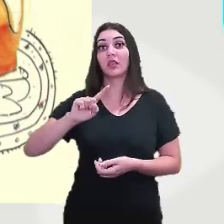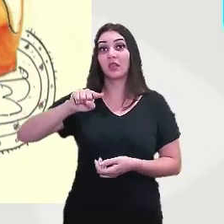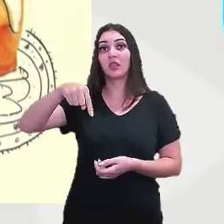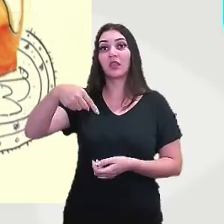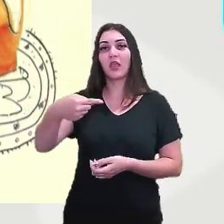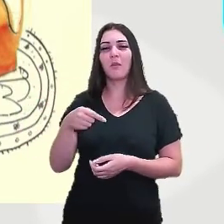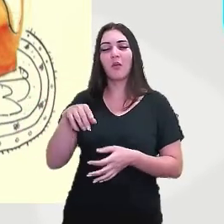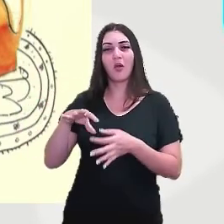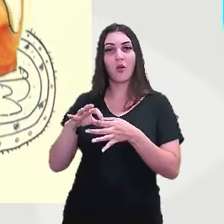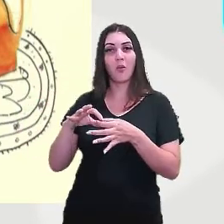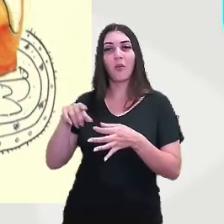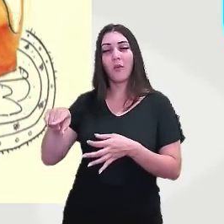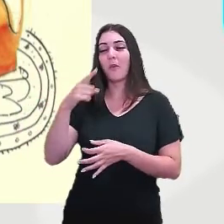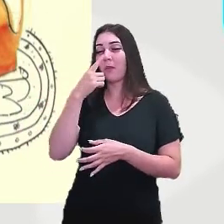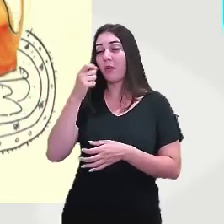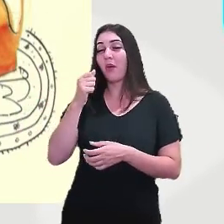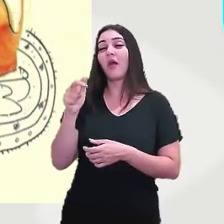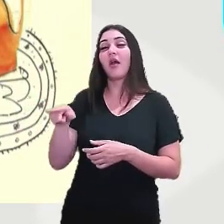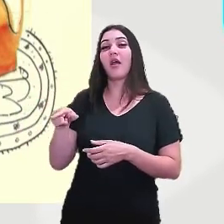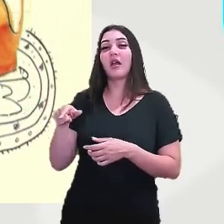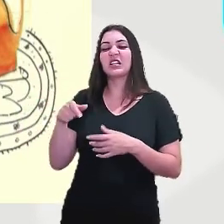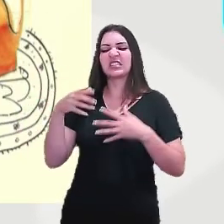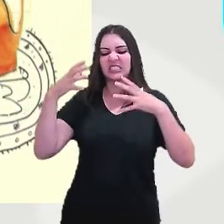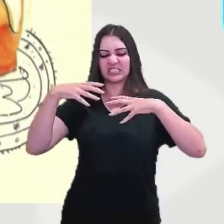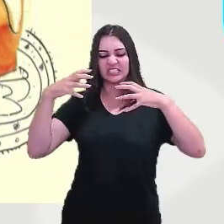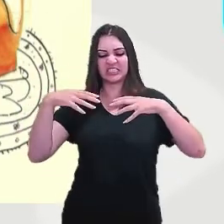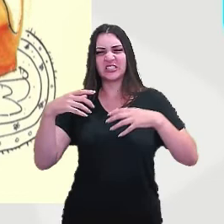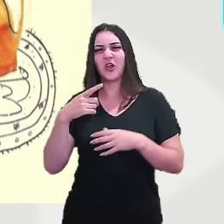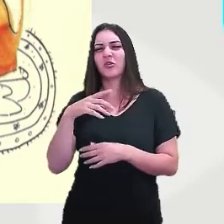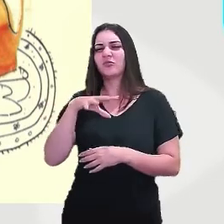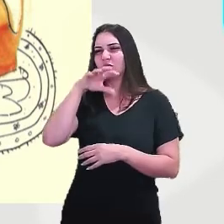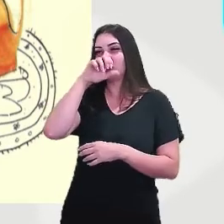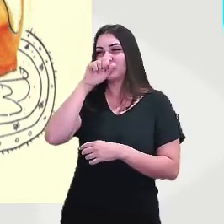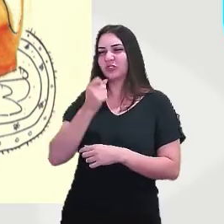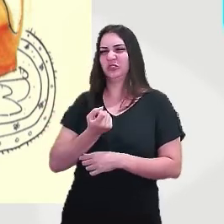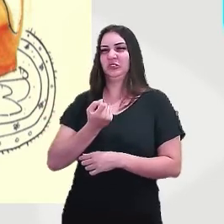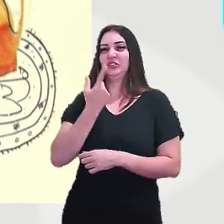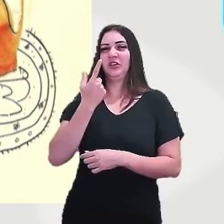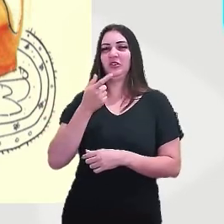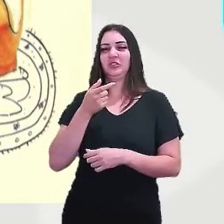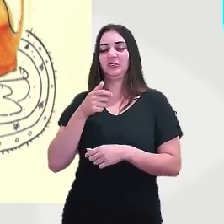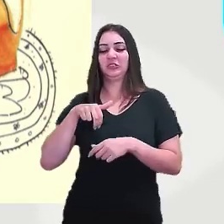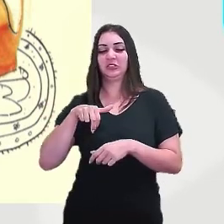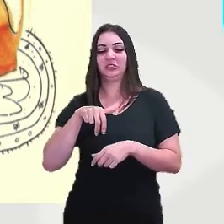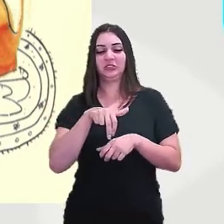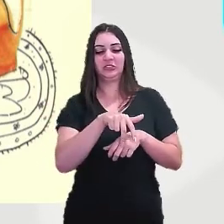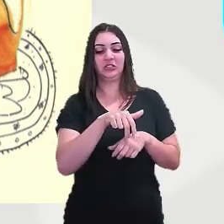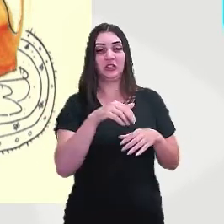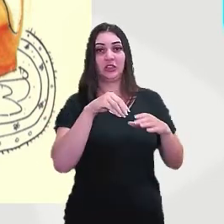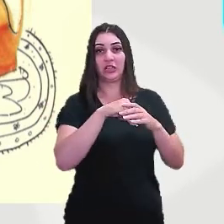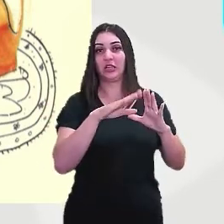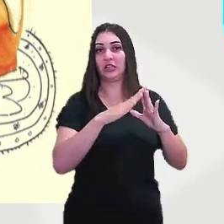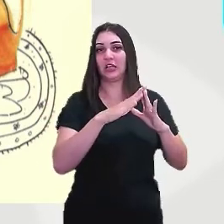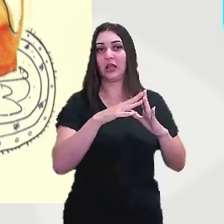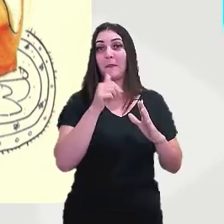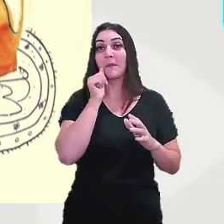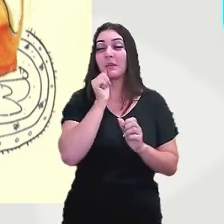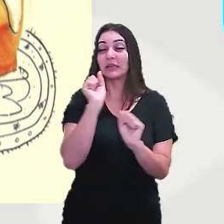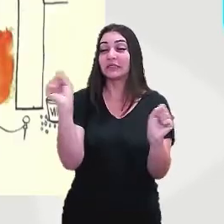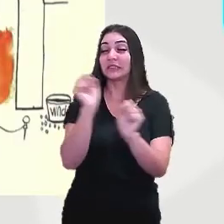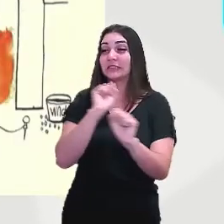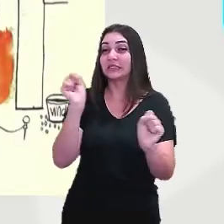Depois ele ficou molhado em um cheiro estranho e me seguiu para dentro de casa. Mamãe ficou brava de